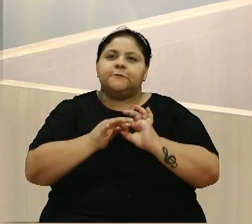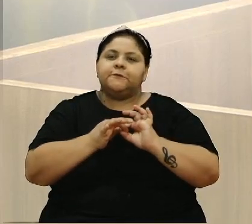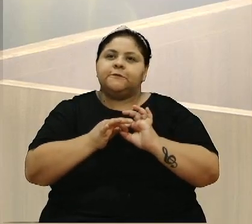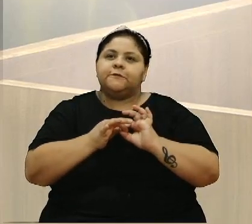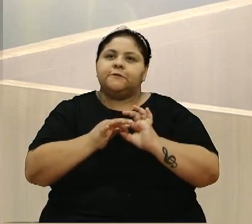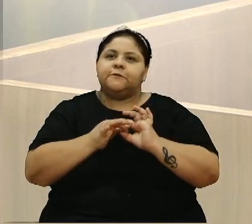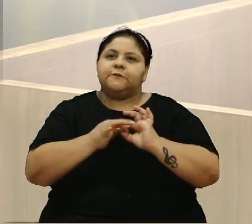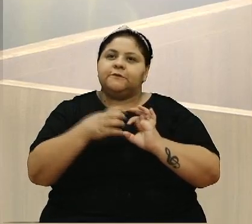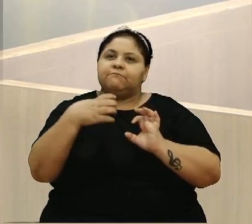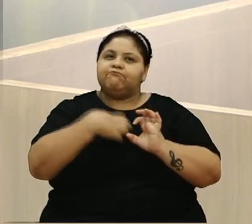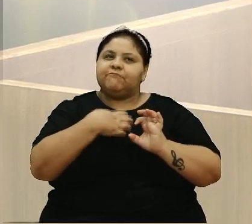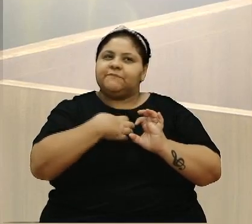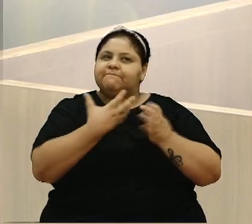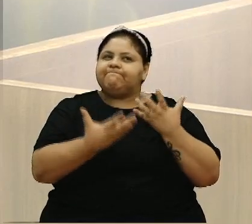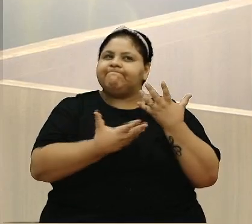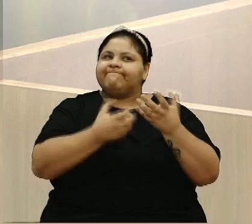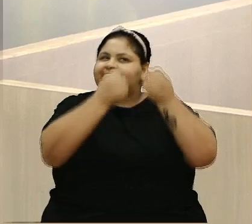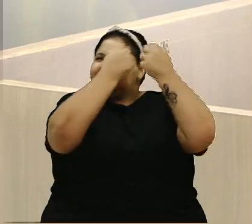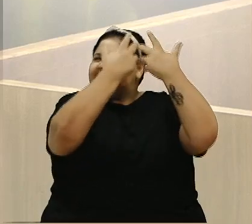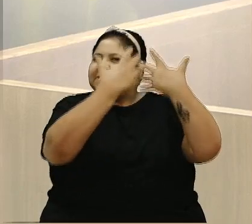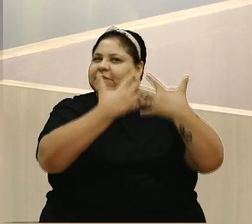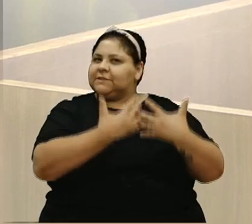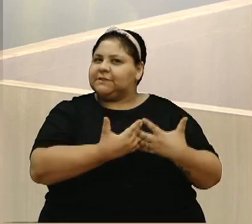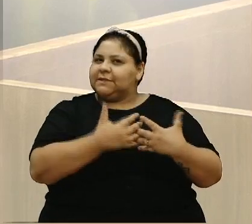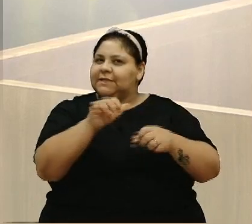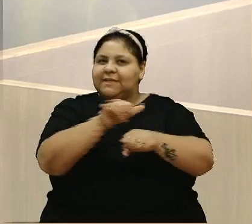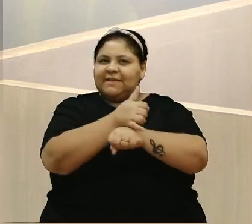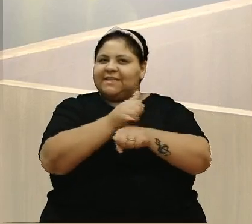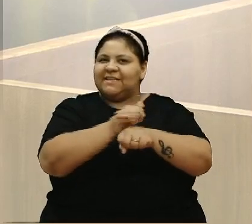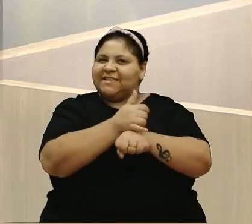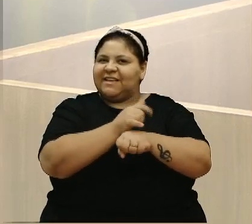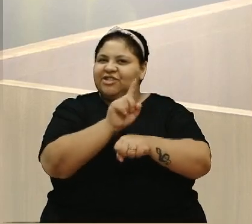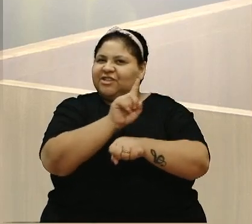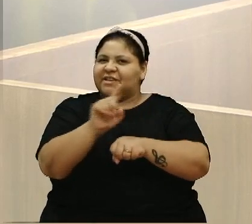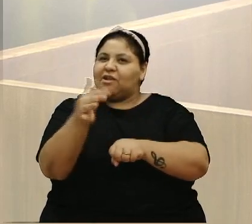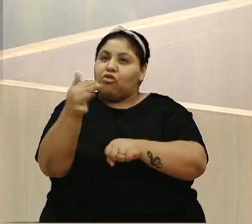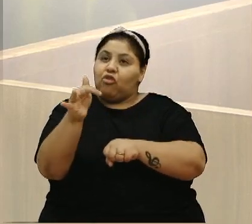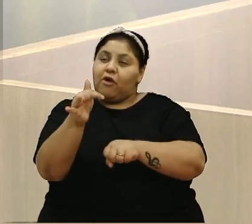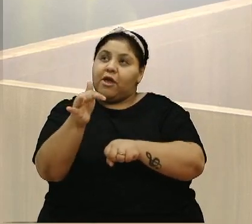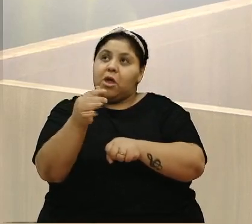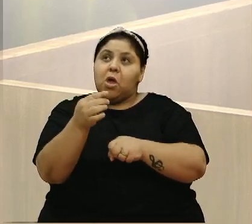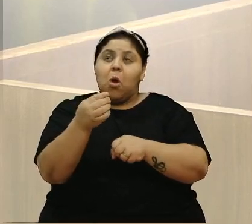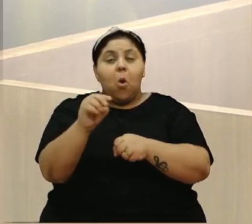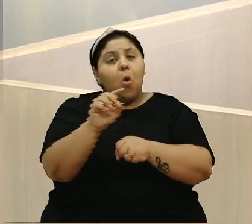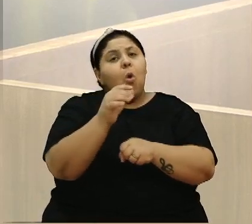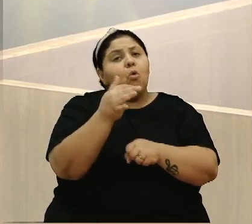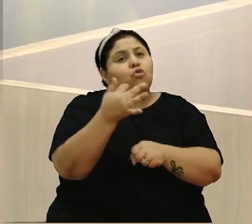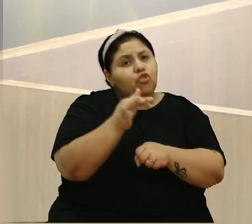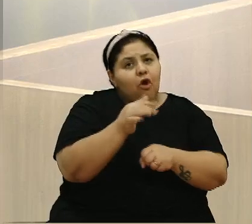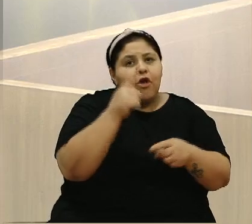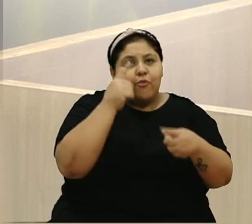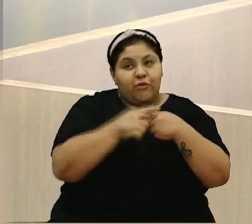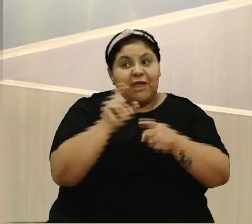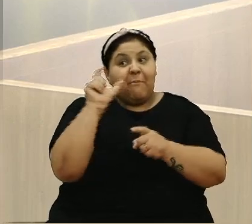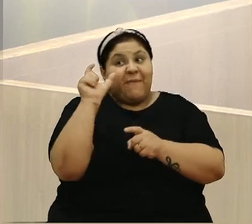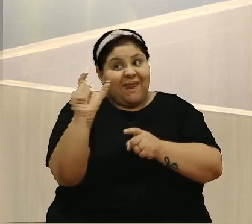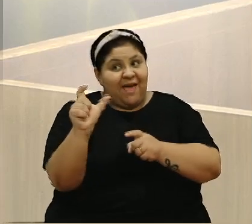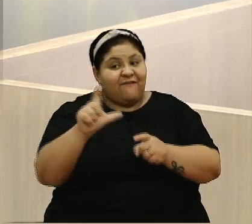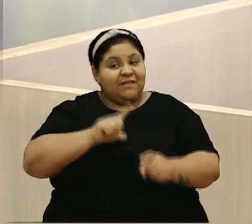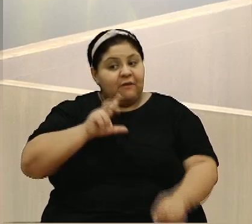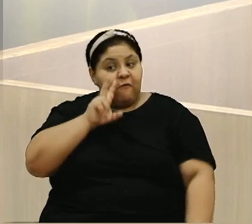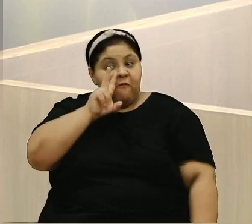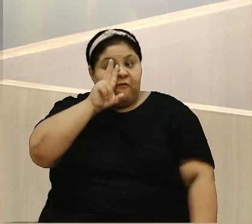grande argumento, dessa arma que não machuca, ou machuca, porque a palavra tem força e tem poder. Muitas